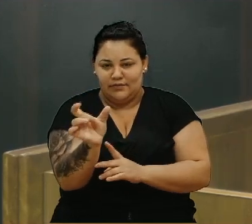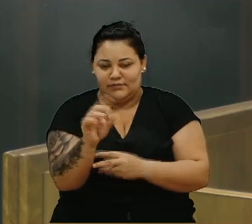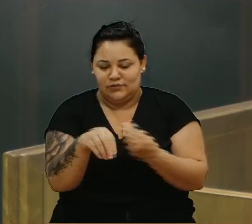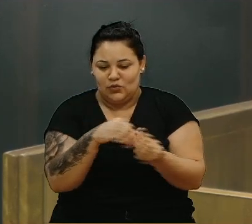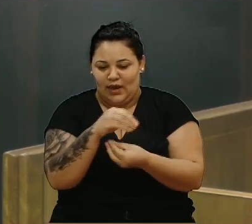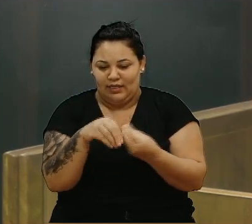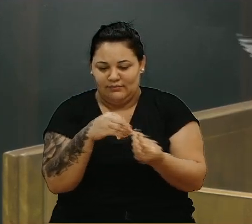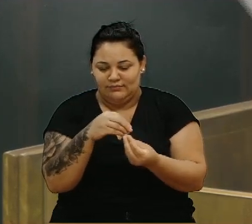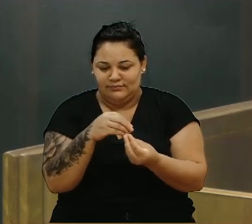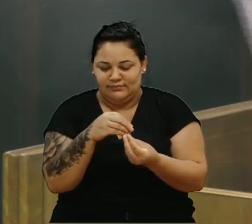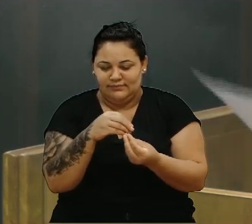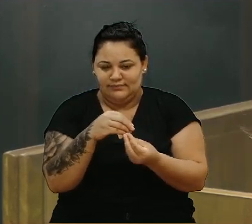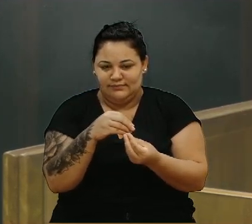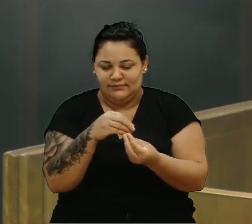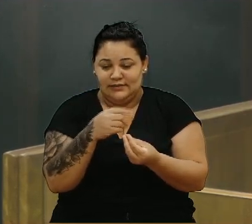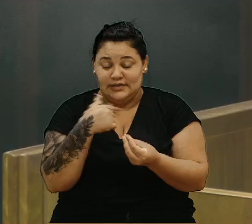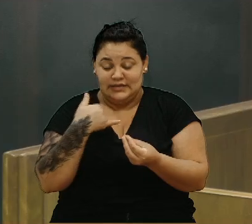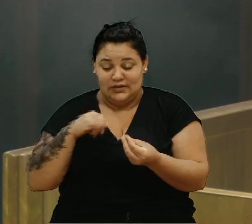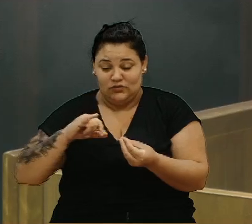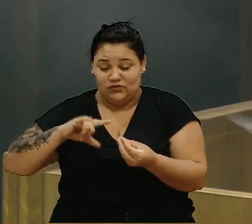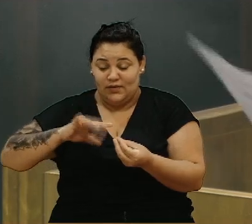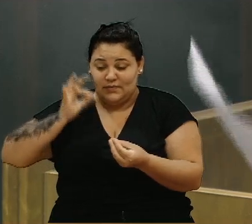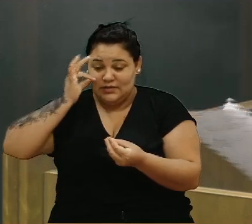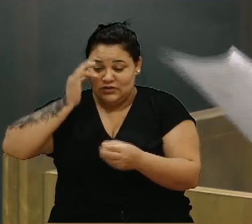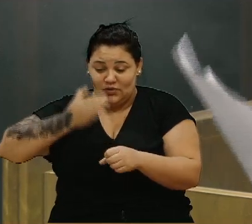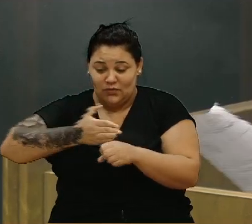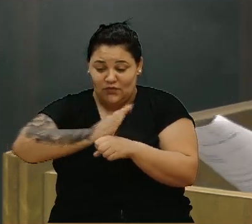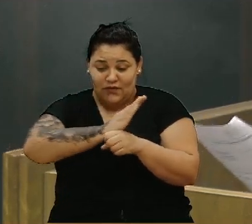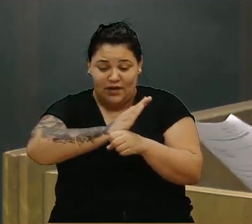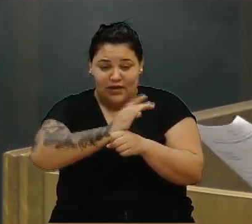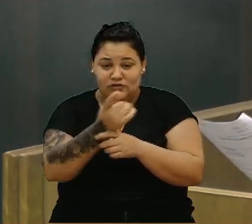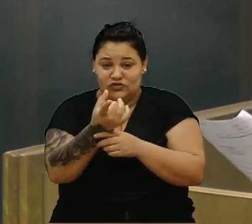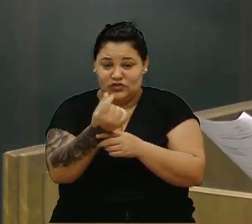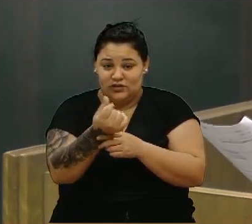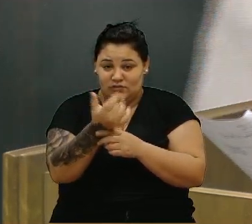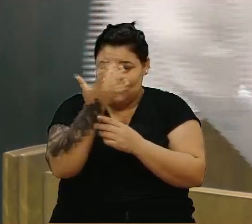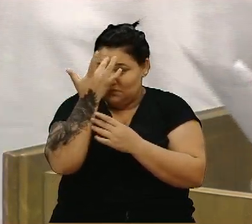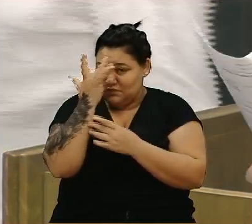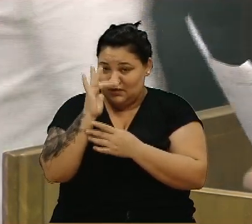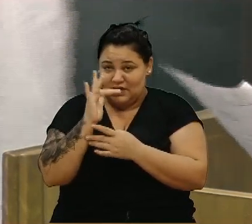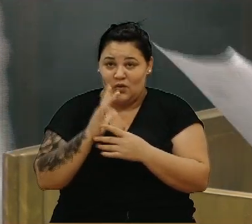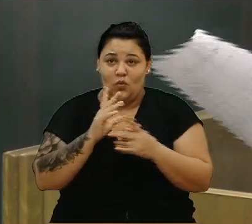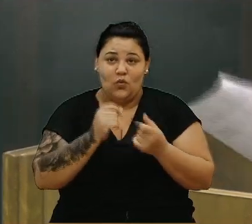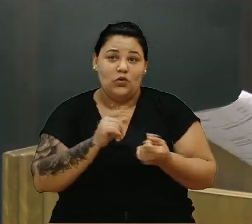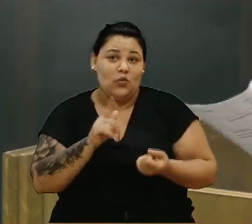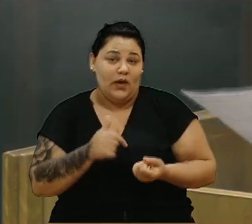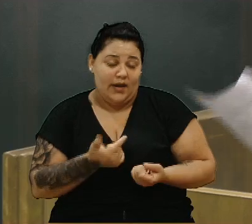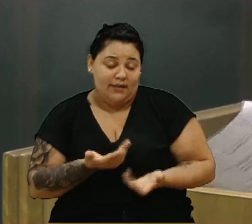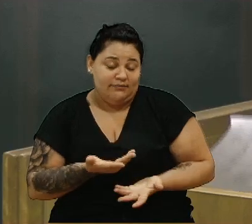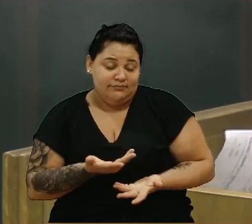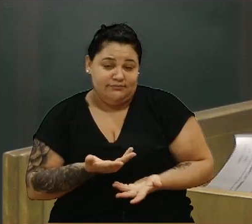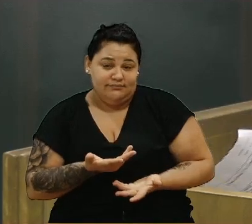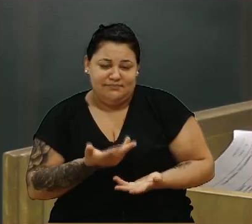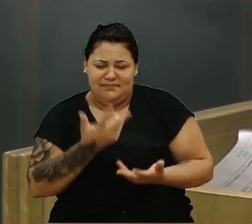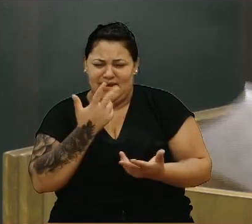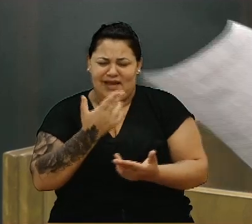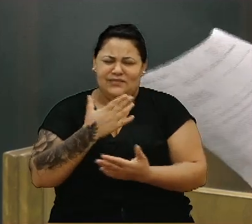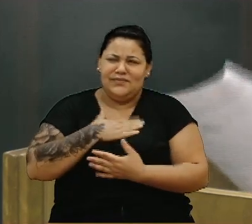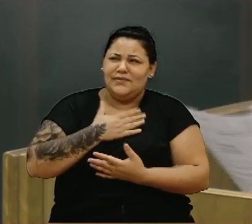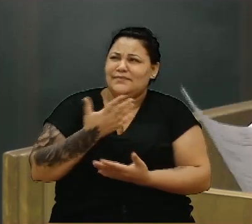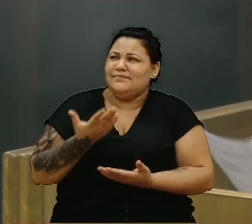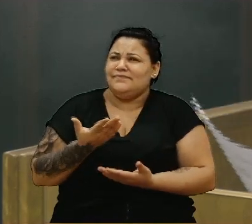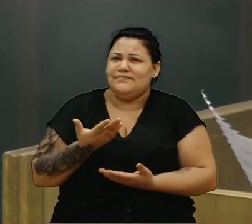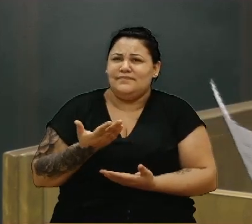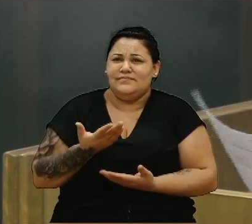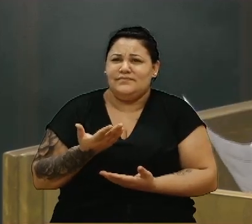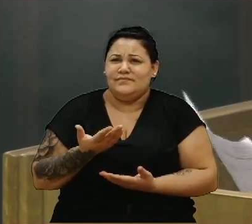essa casa aprovar um valor que não se sabe quanto, que parece-me, sabe o que parece isso? Uma